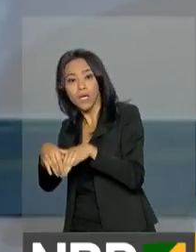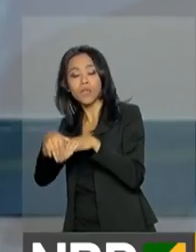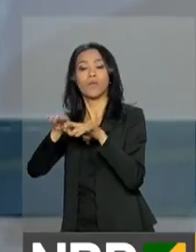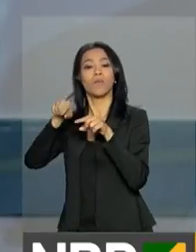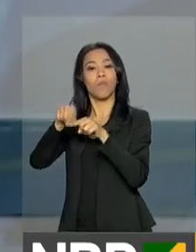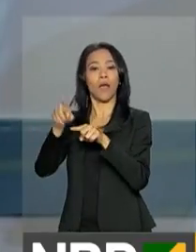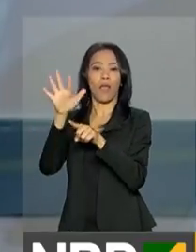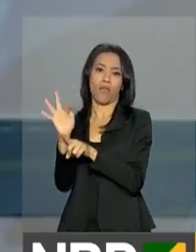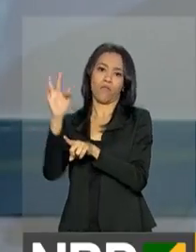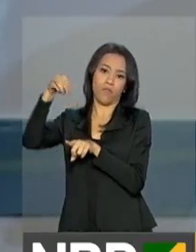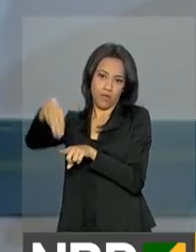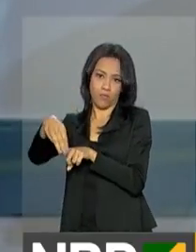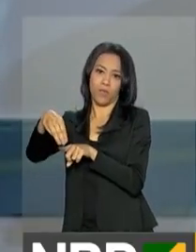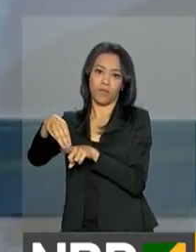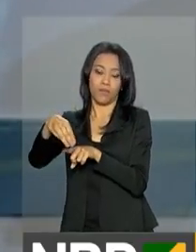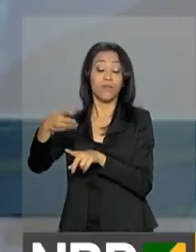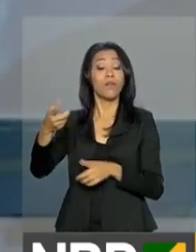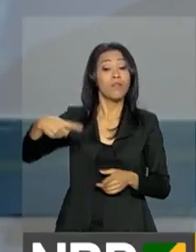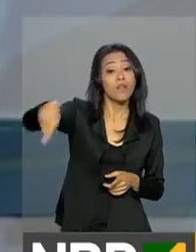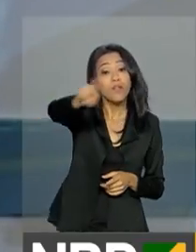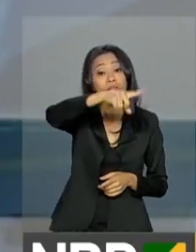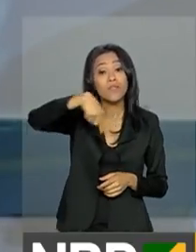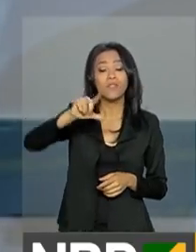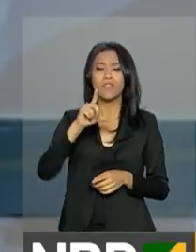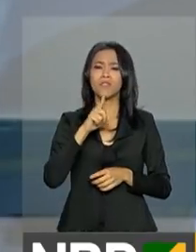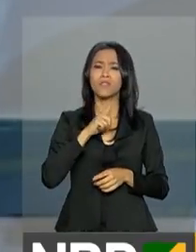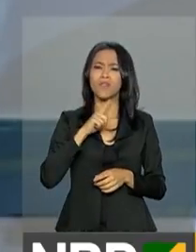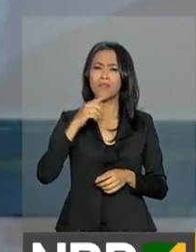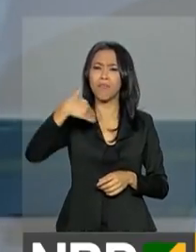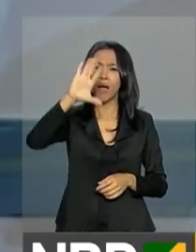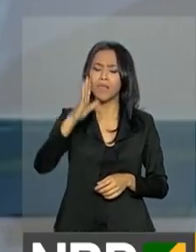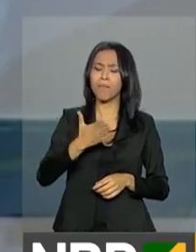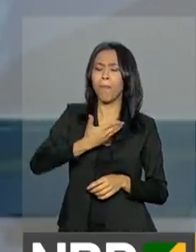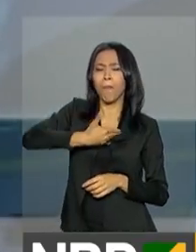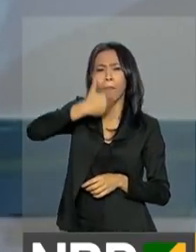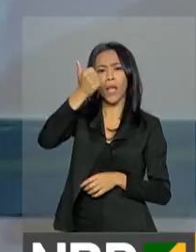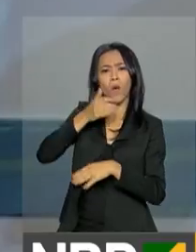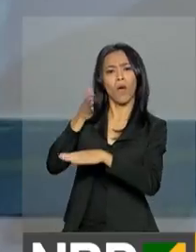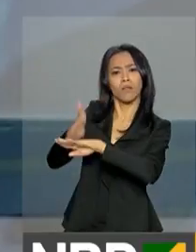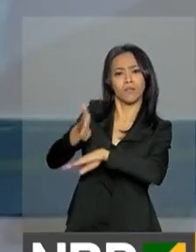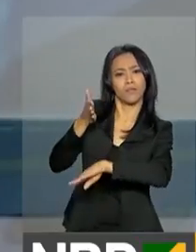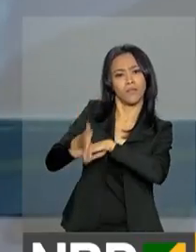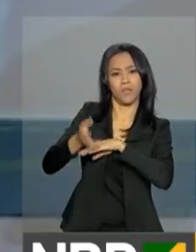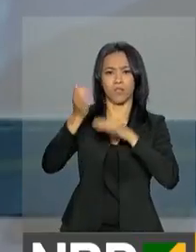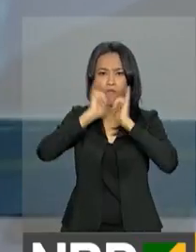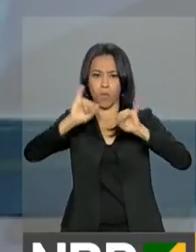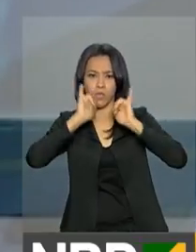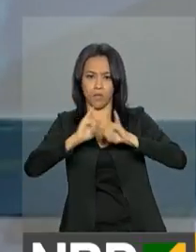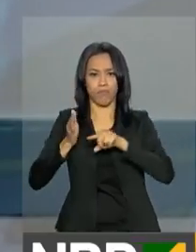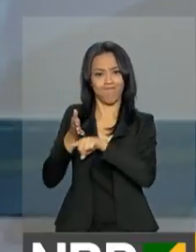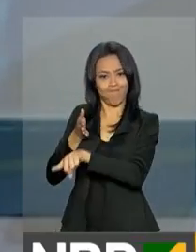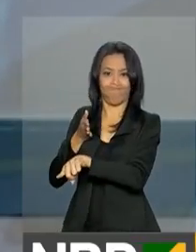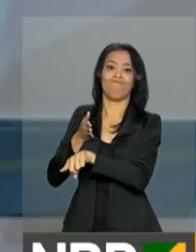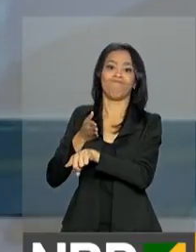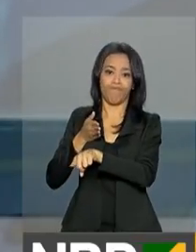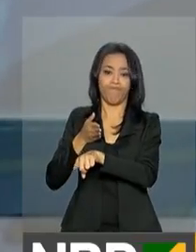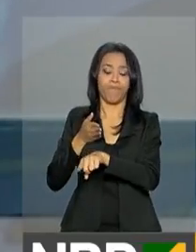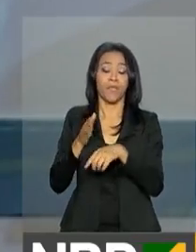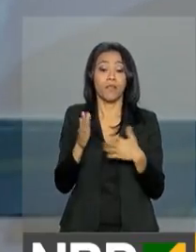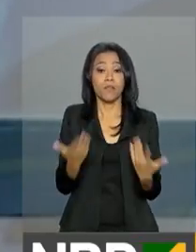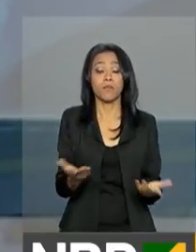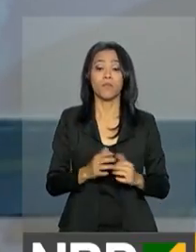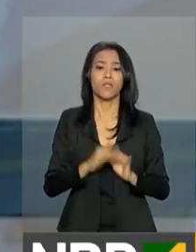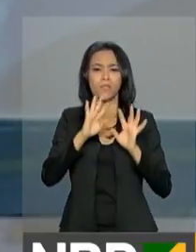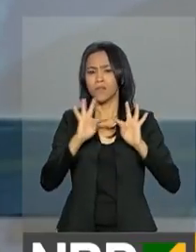Para que os brasileiros tenham mais e melhor acesso à informação. Em tudo o que